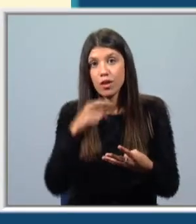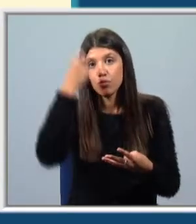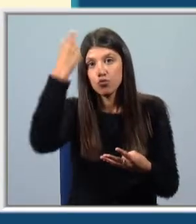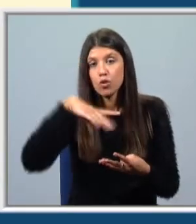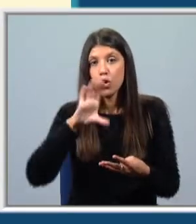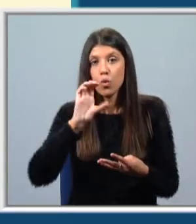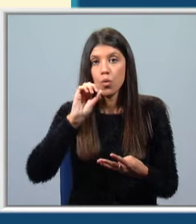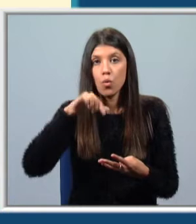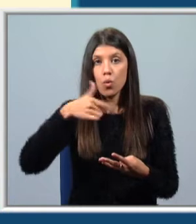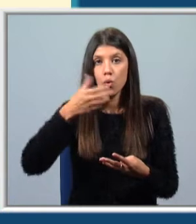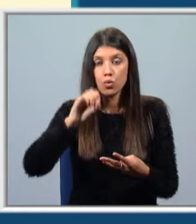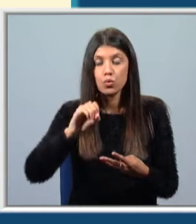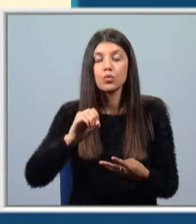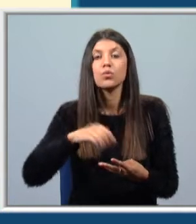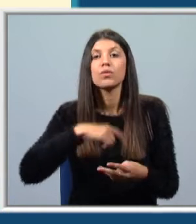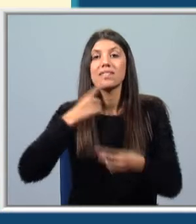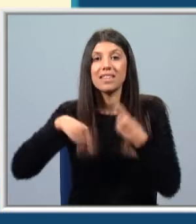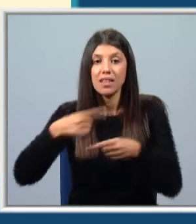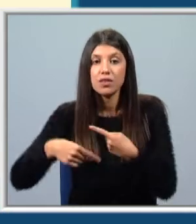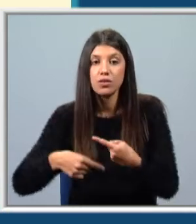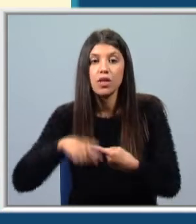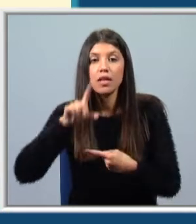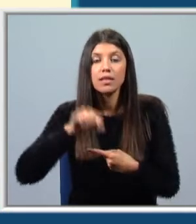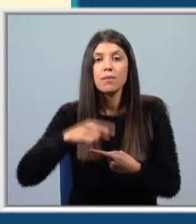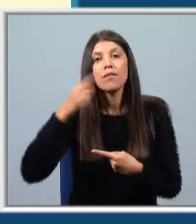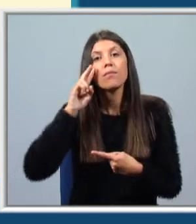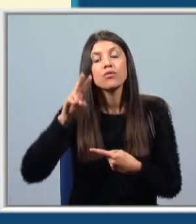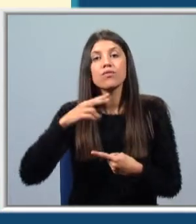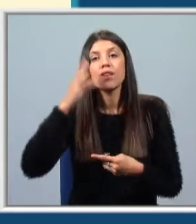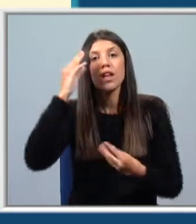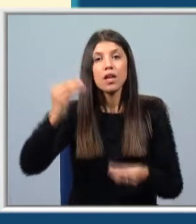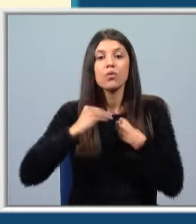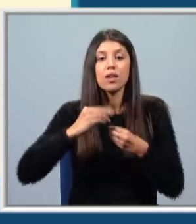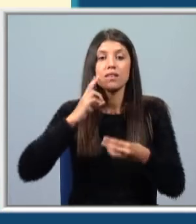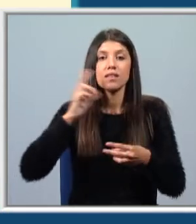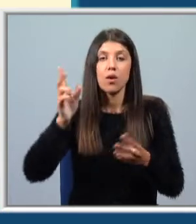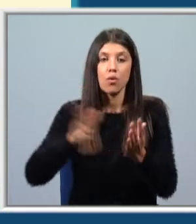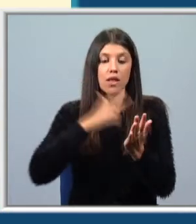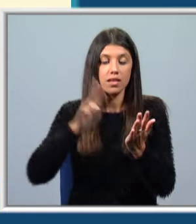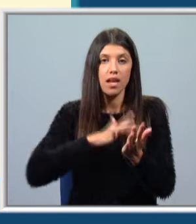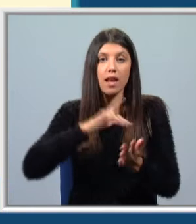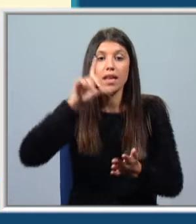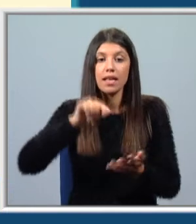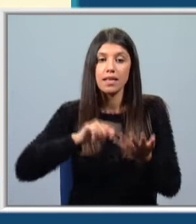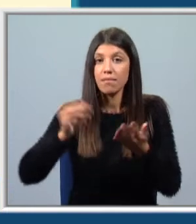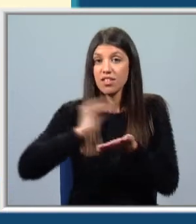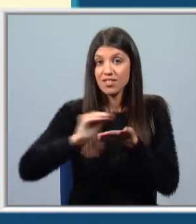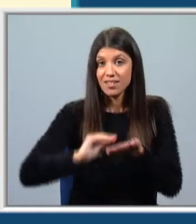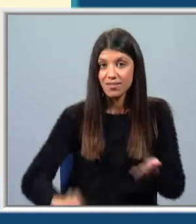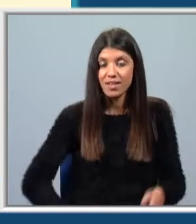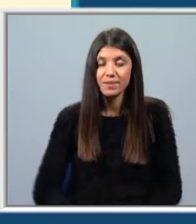conto tradicional, vamos também trabalhar a educação literária e, claro, vamos escrever o domínio da